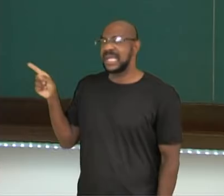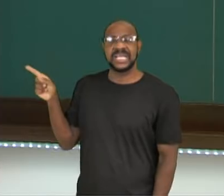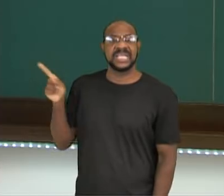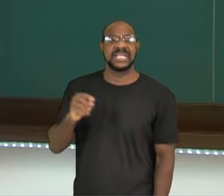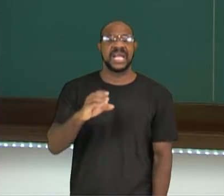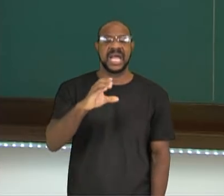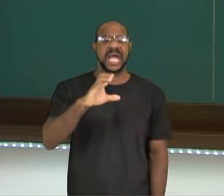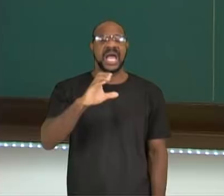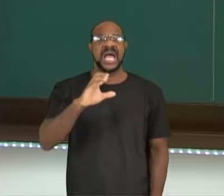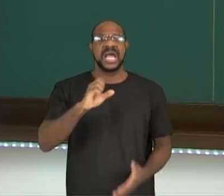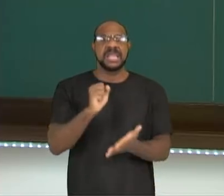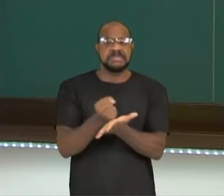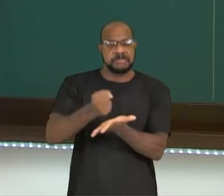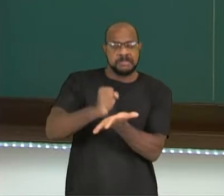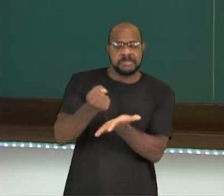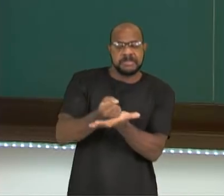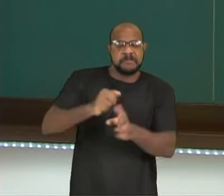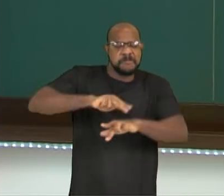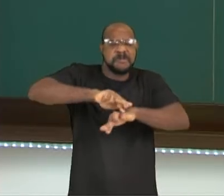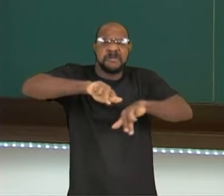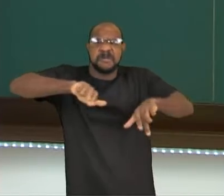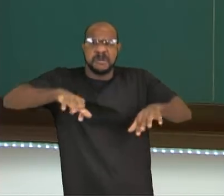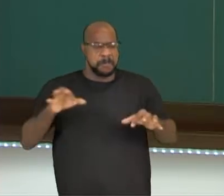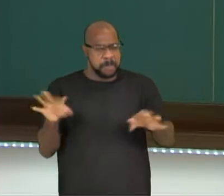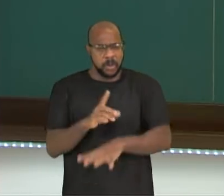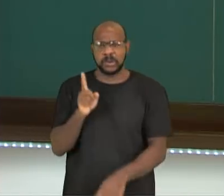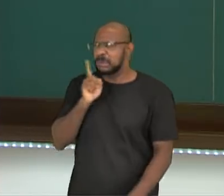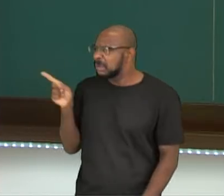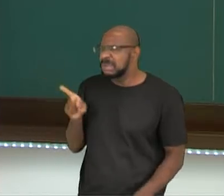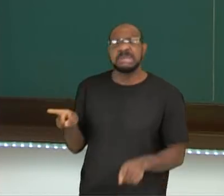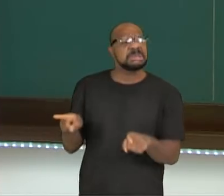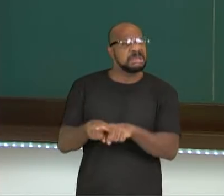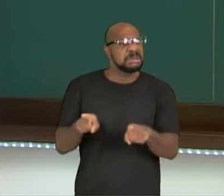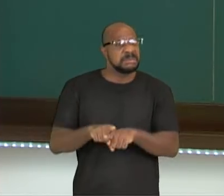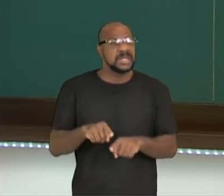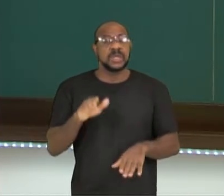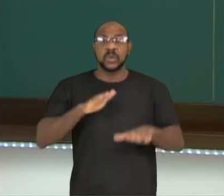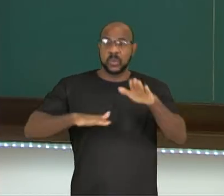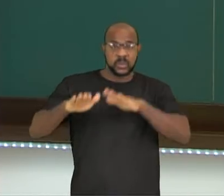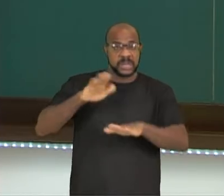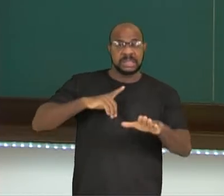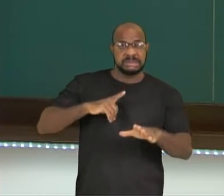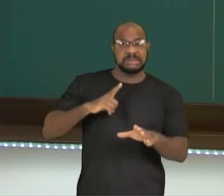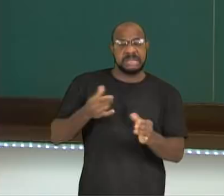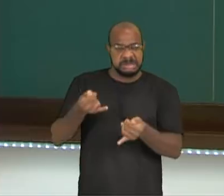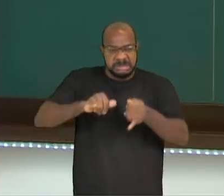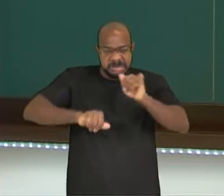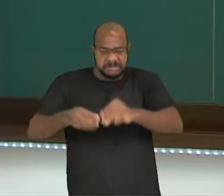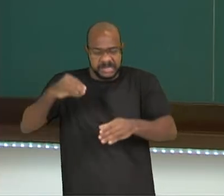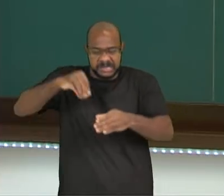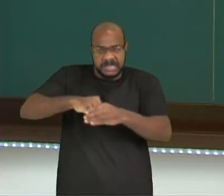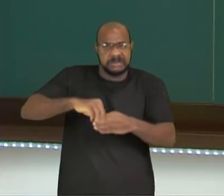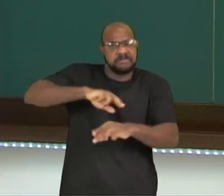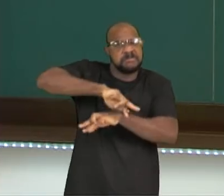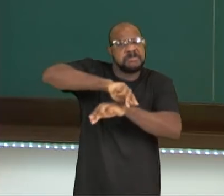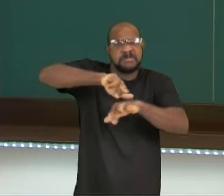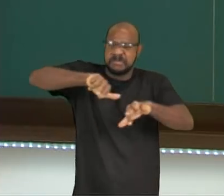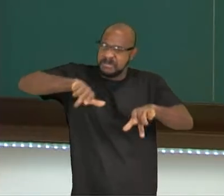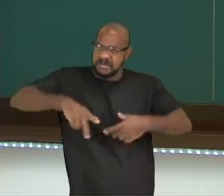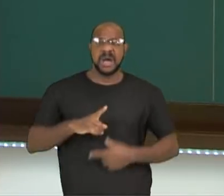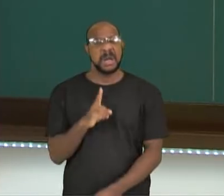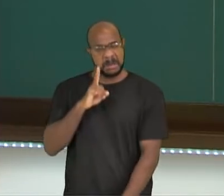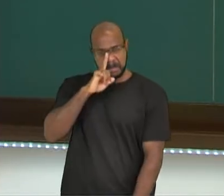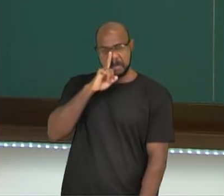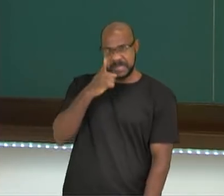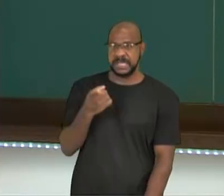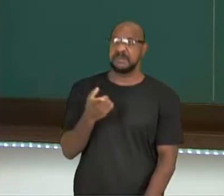né? Temperos prontos, eles são riquíssimos em conservantes, ingredientes que já tem comprovação que fazem muito